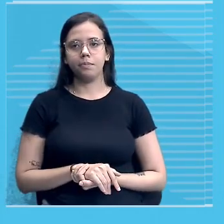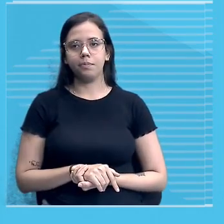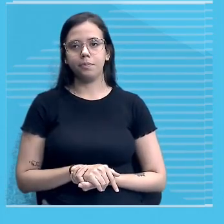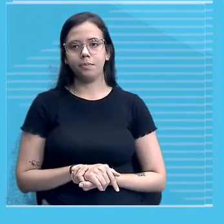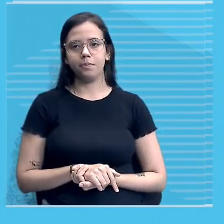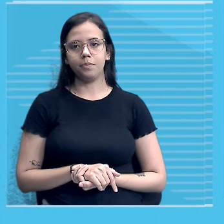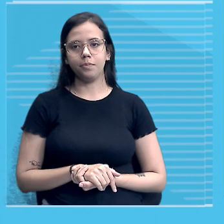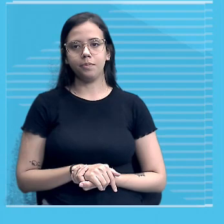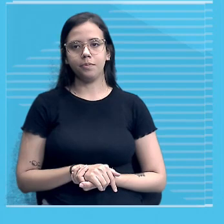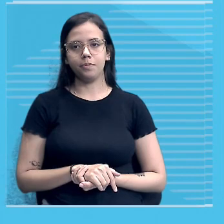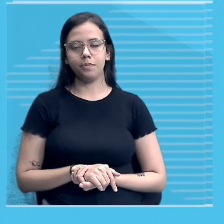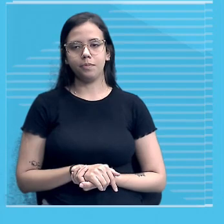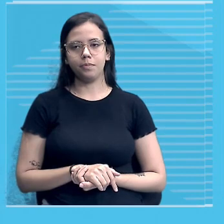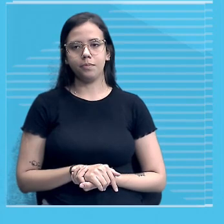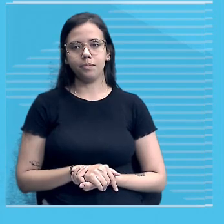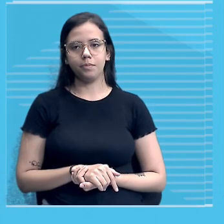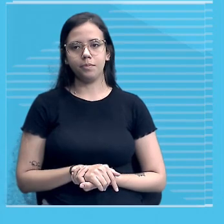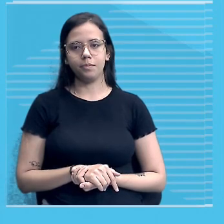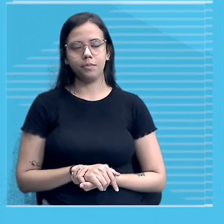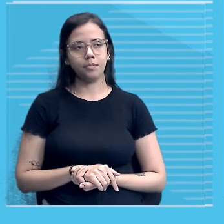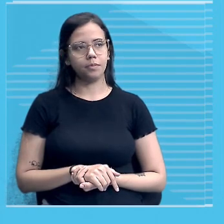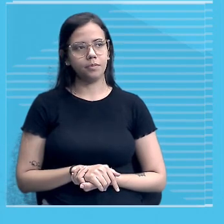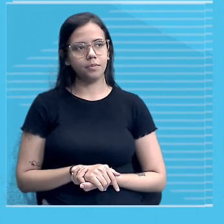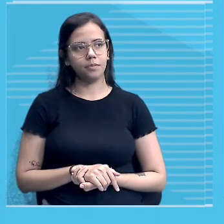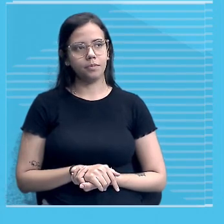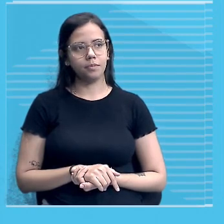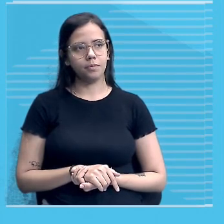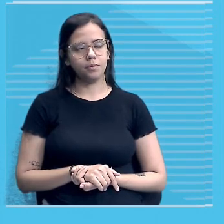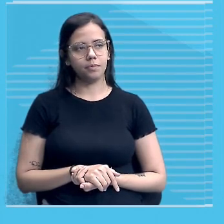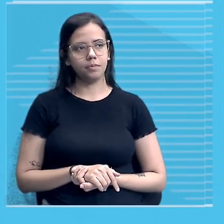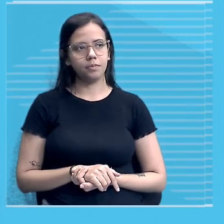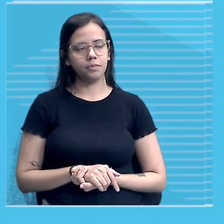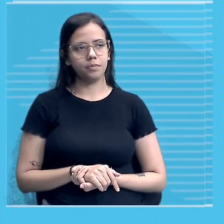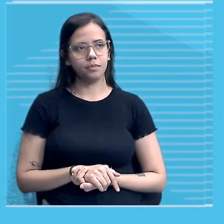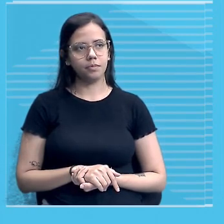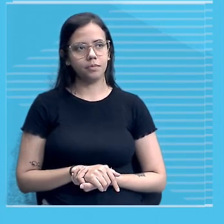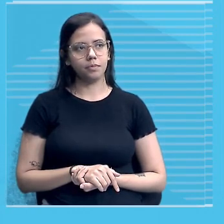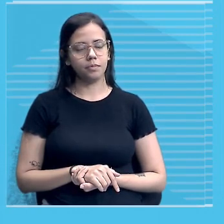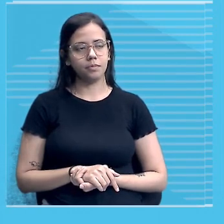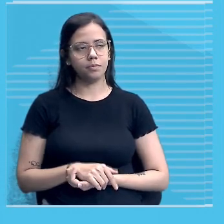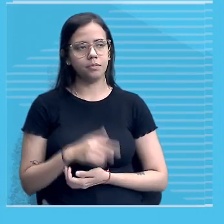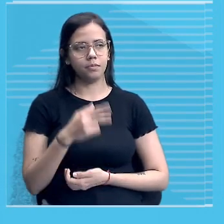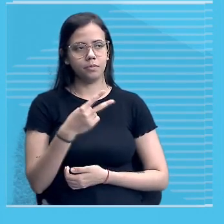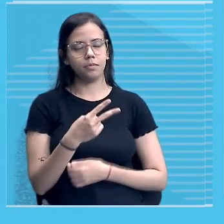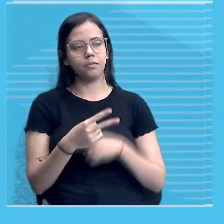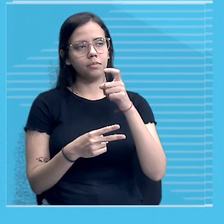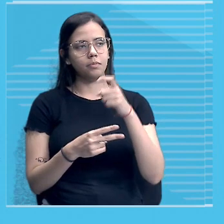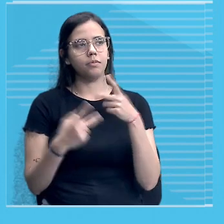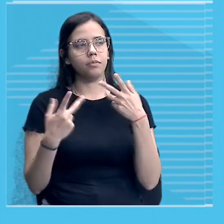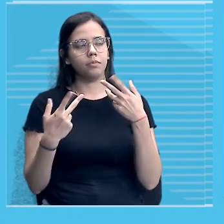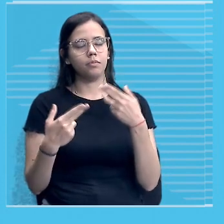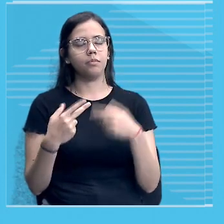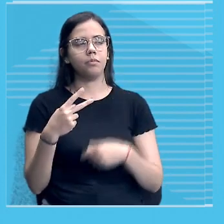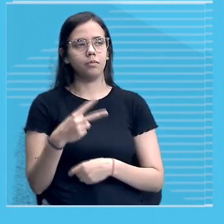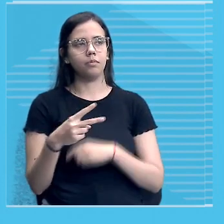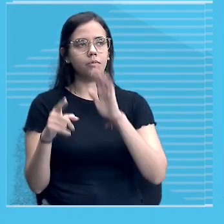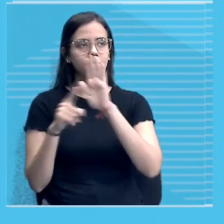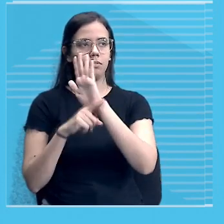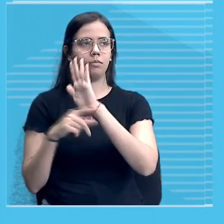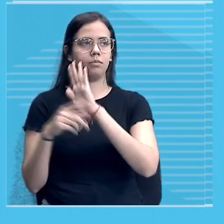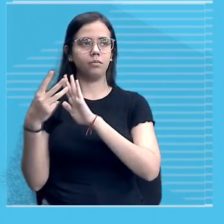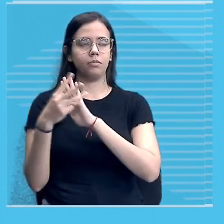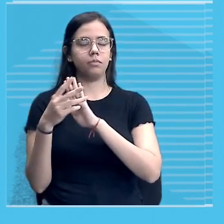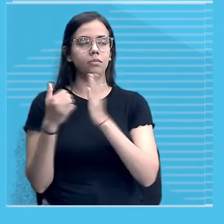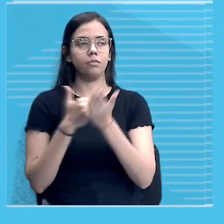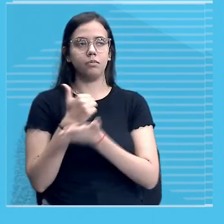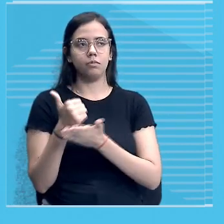Ah e você tem isso 2 elevado a x = 2 a menos três tendo a mesma base